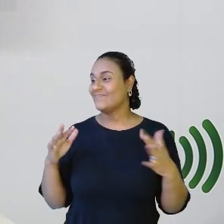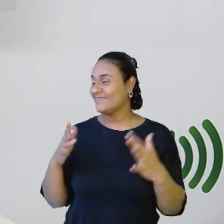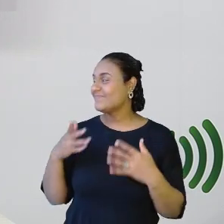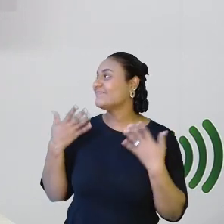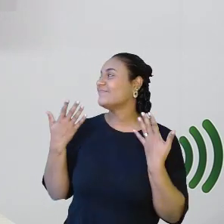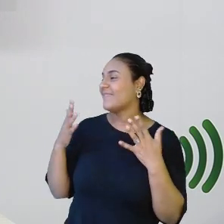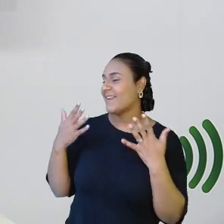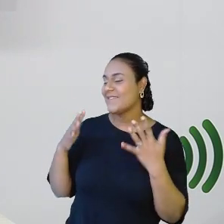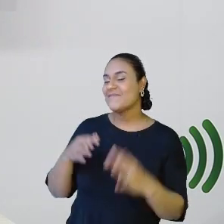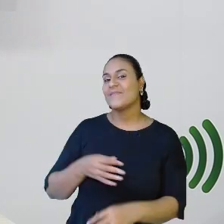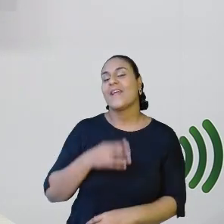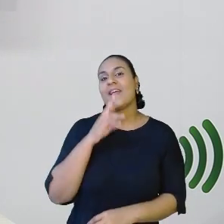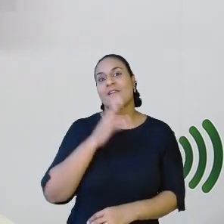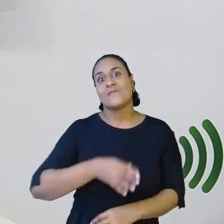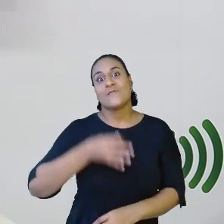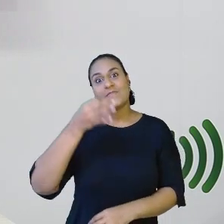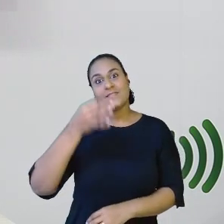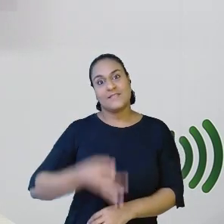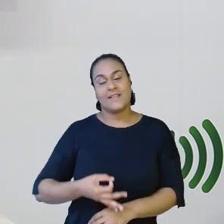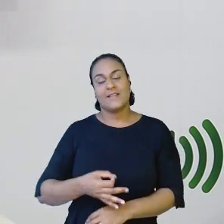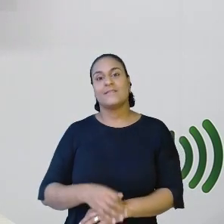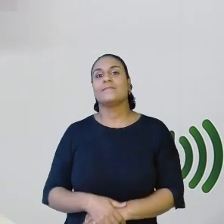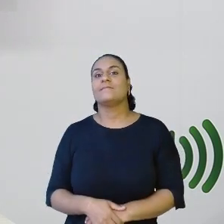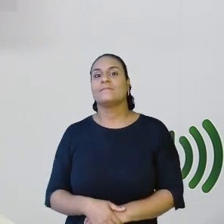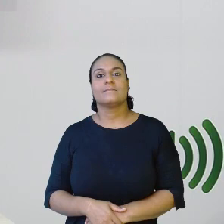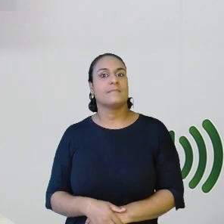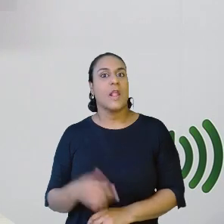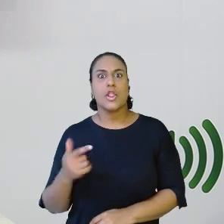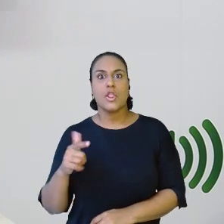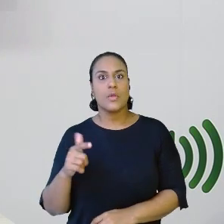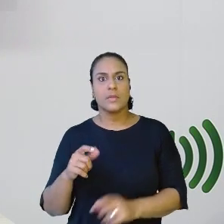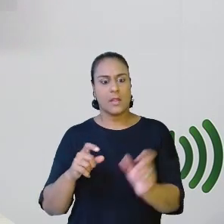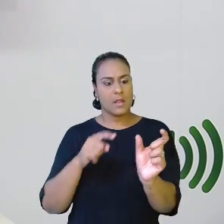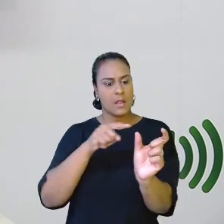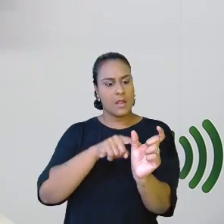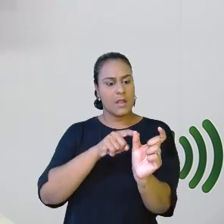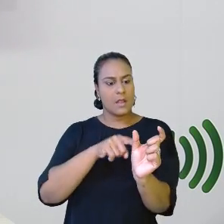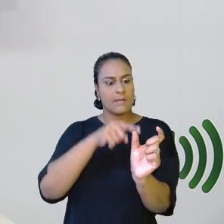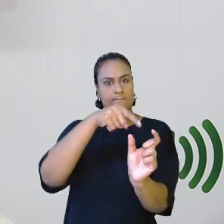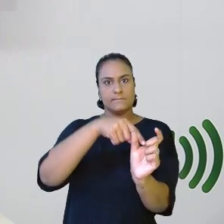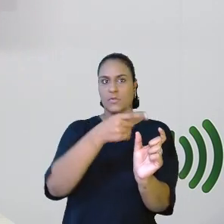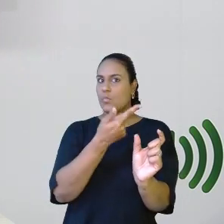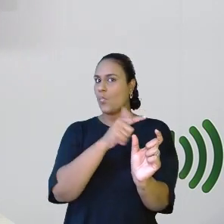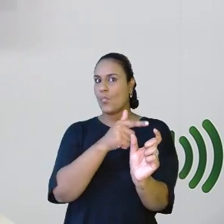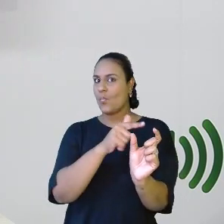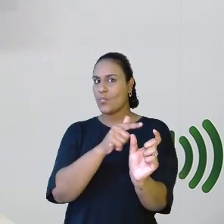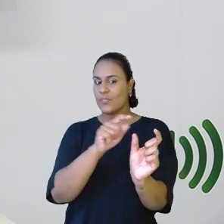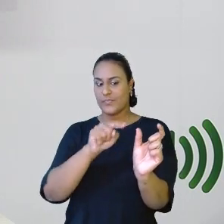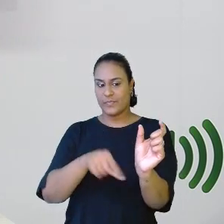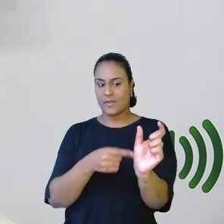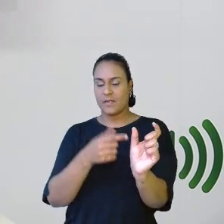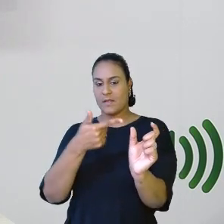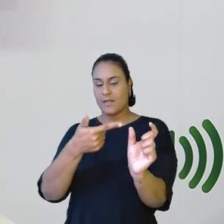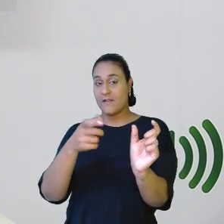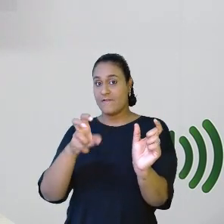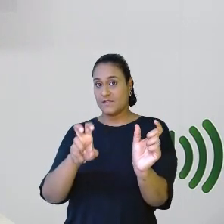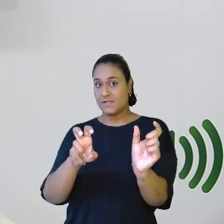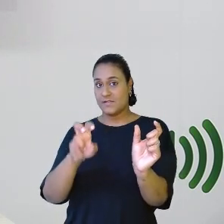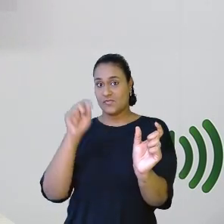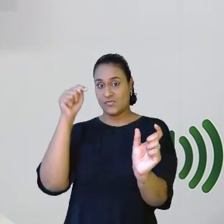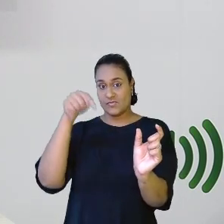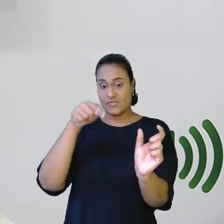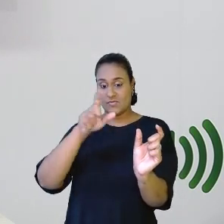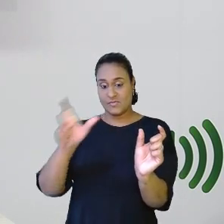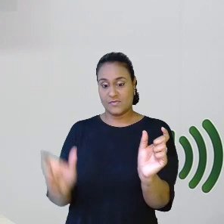foi? Isso mesmo, não tem parte inteira. Se não tem parte inteira, usamos a parte,